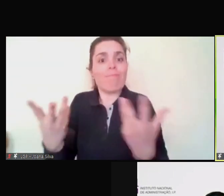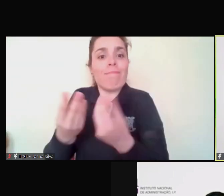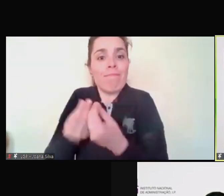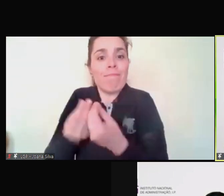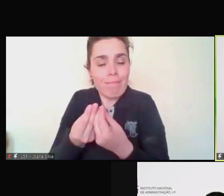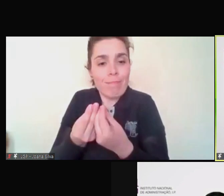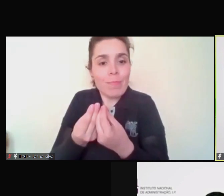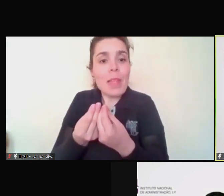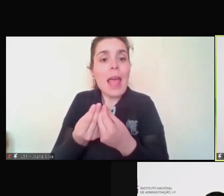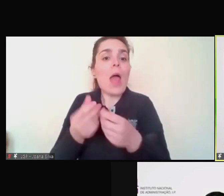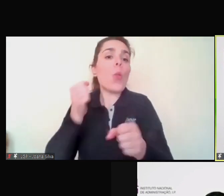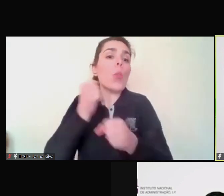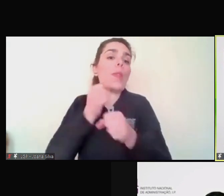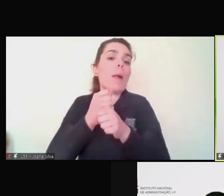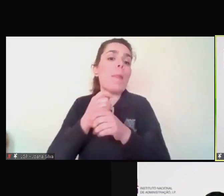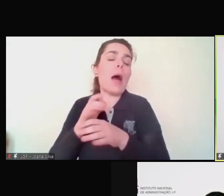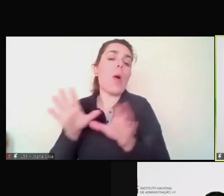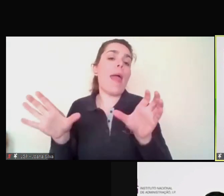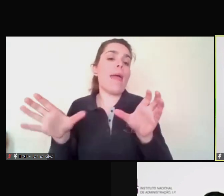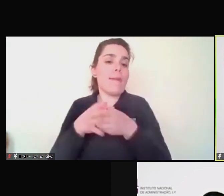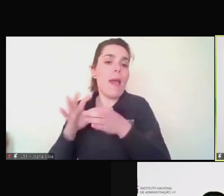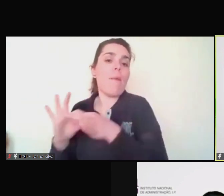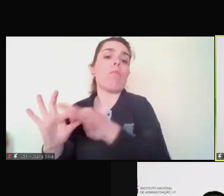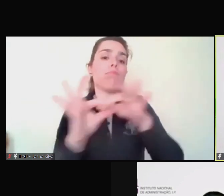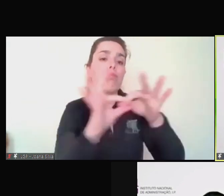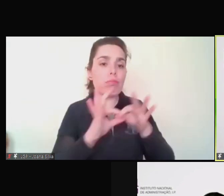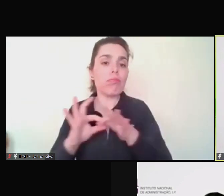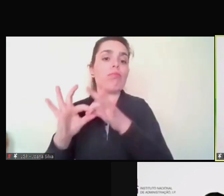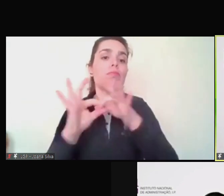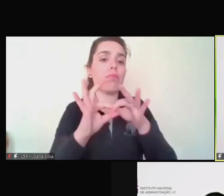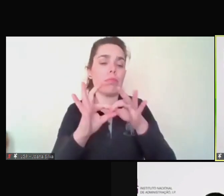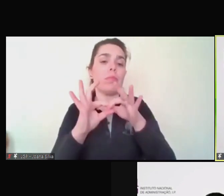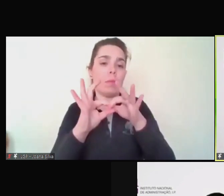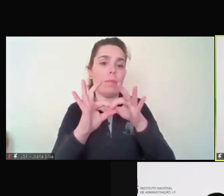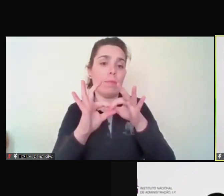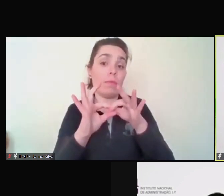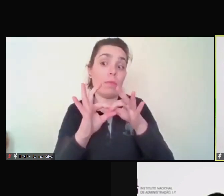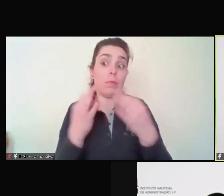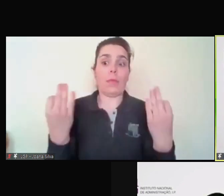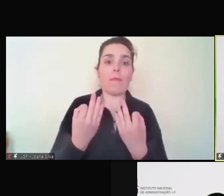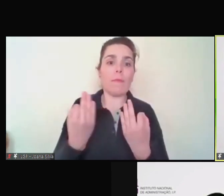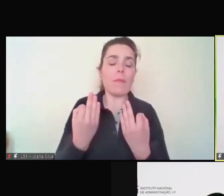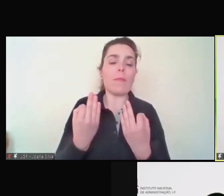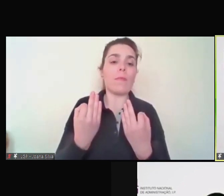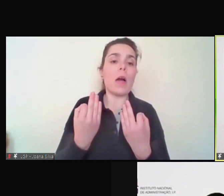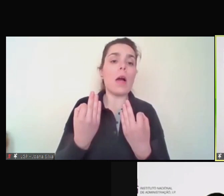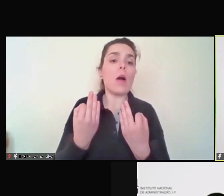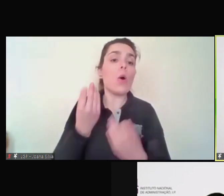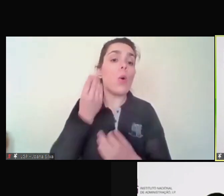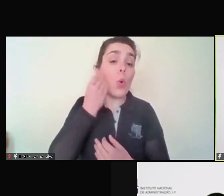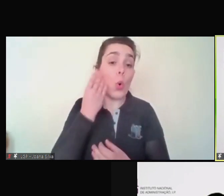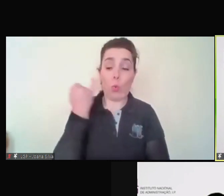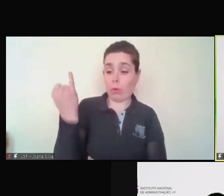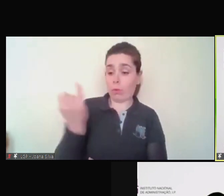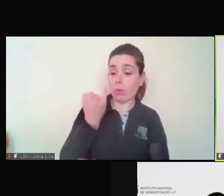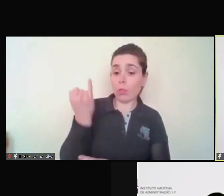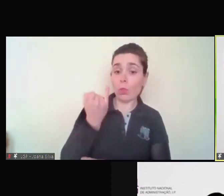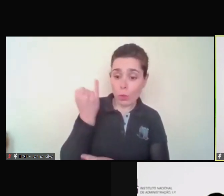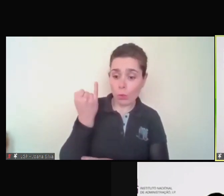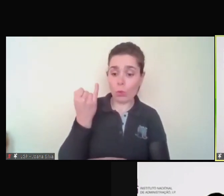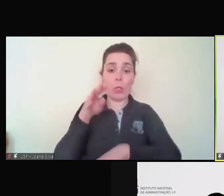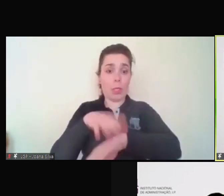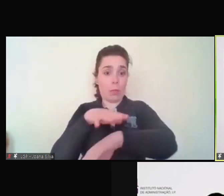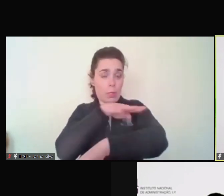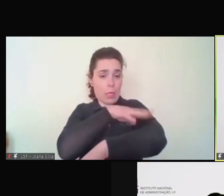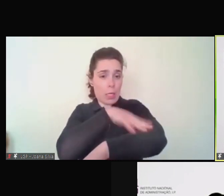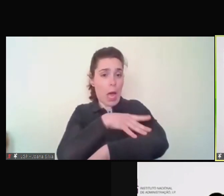em rede e em parceria. Isto traduz-se na prática com as instituições da administração